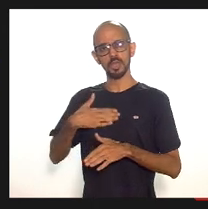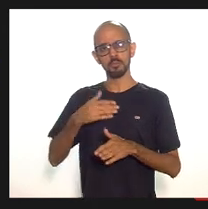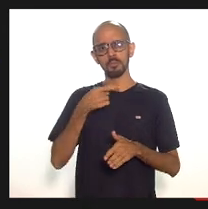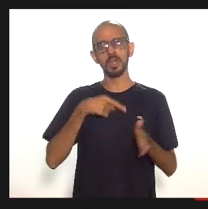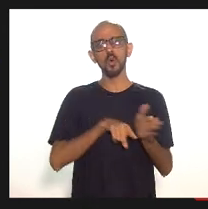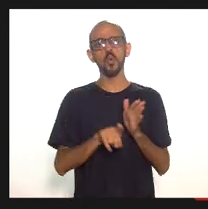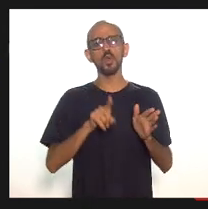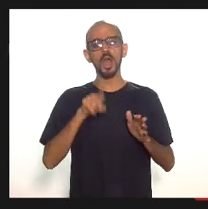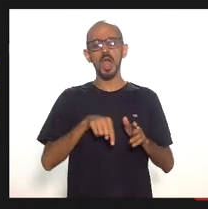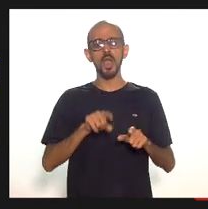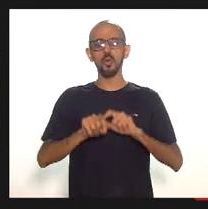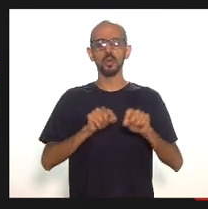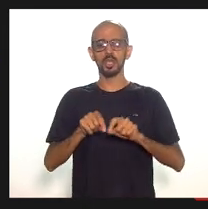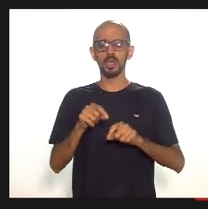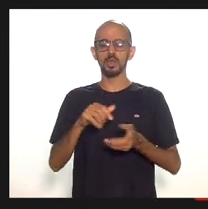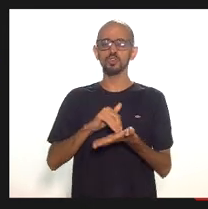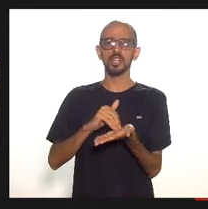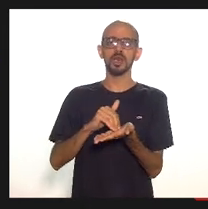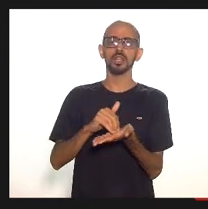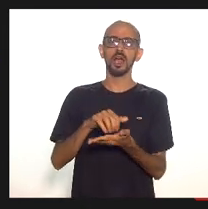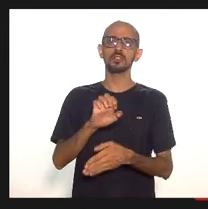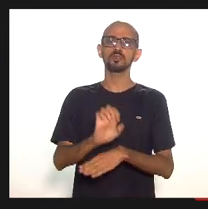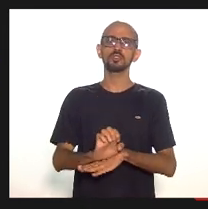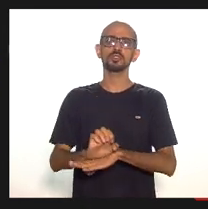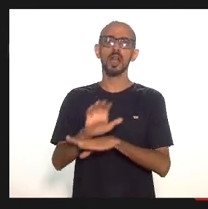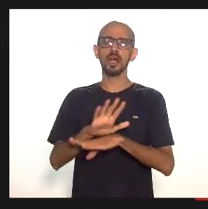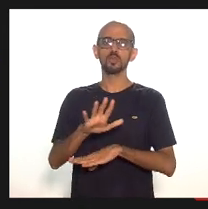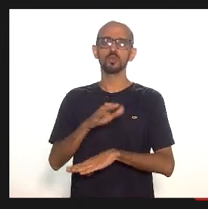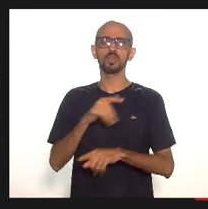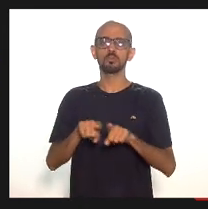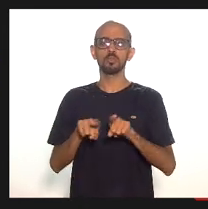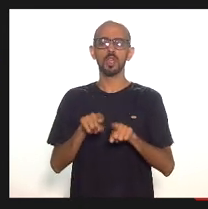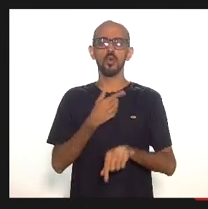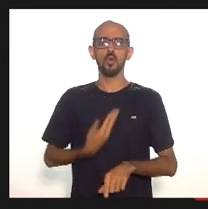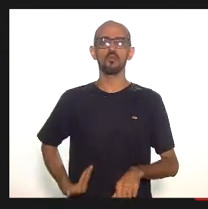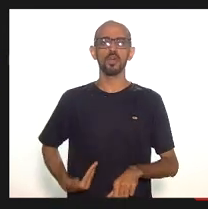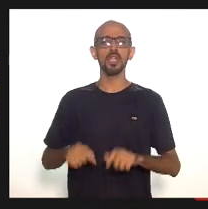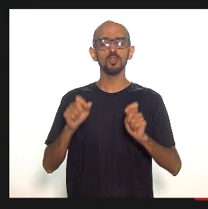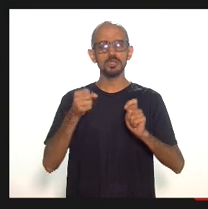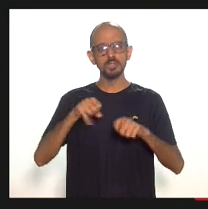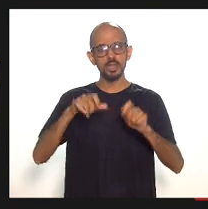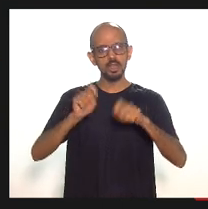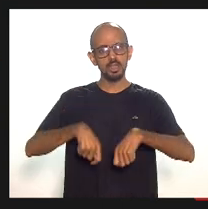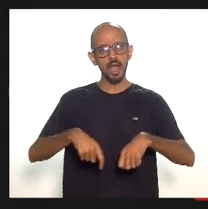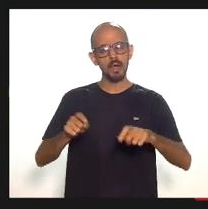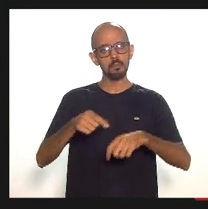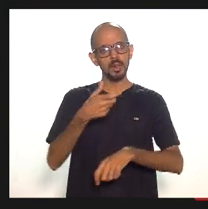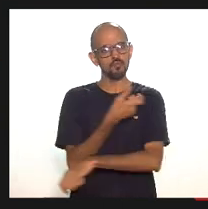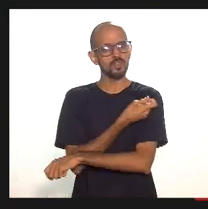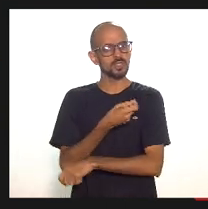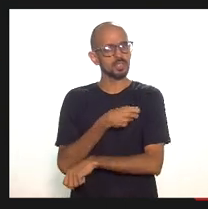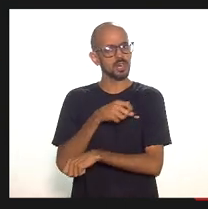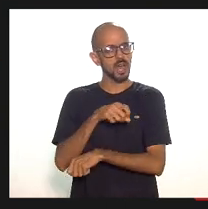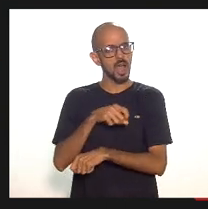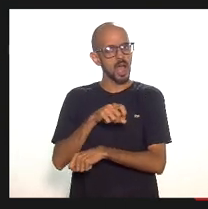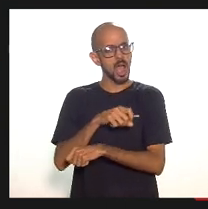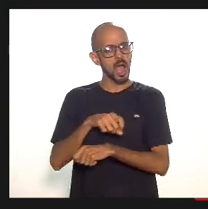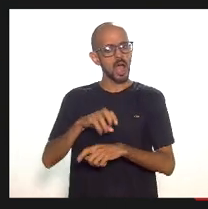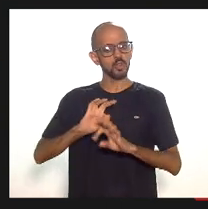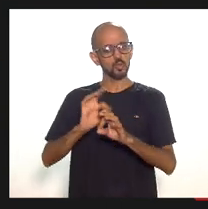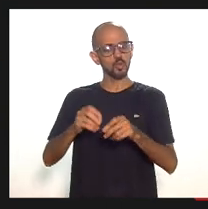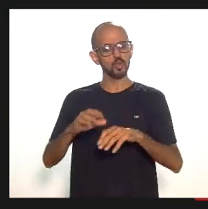fazer é o seguinte, ao secretário estadual de saúde, governo do estado, é que se não há ainda a possibilidade da vacinação em massa desses